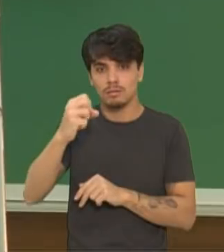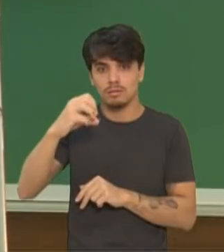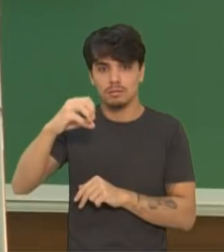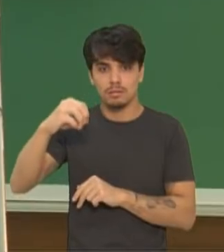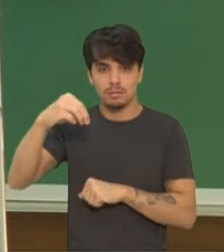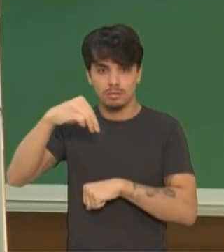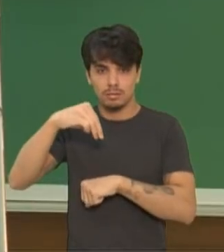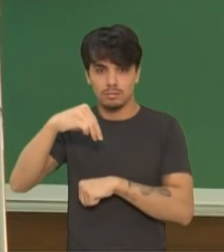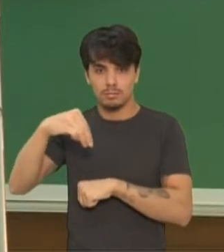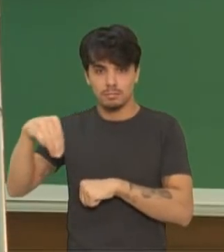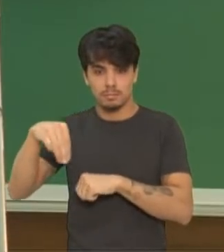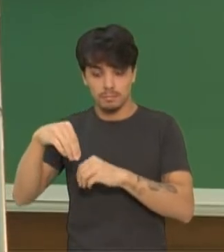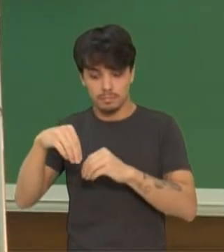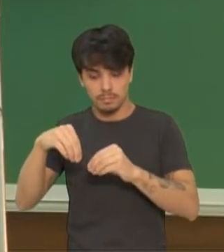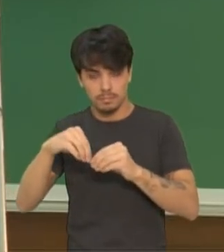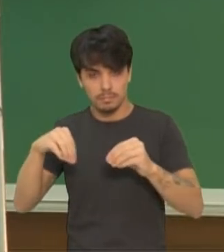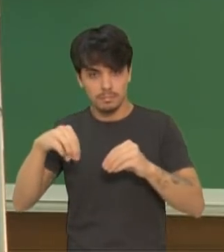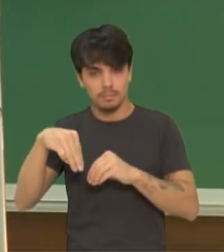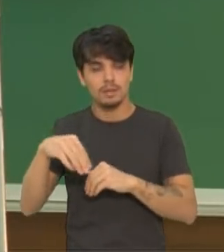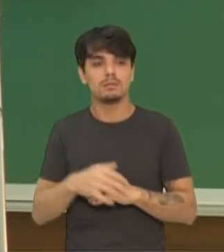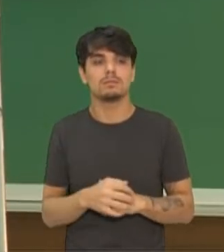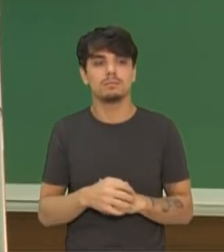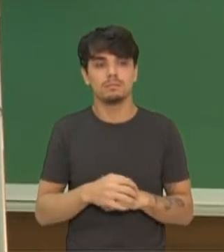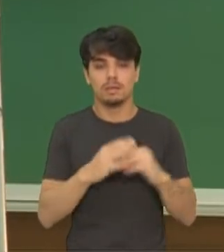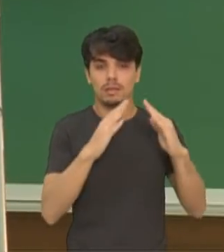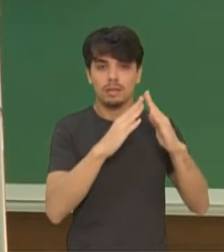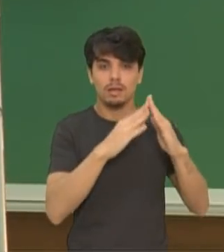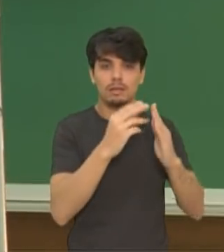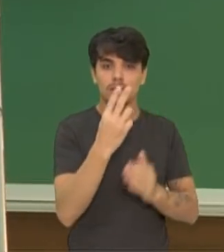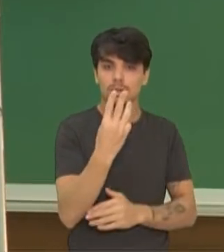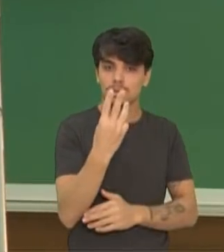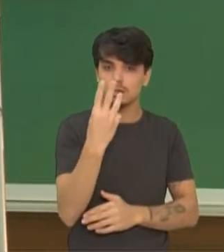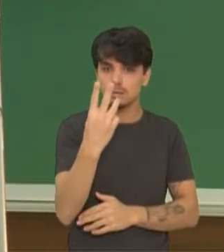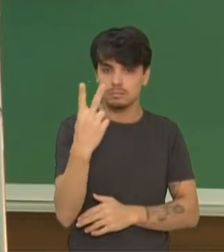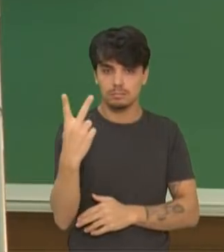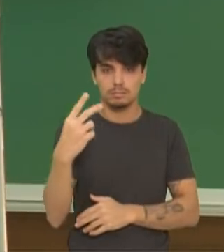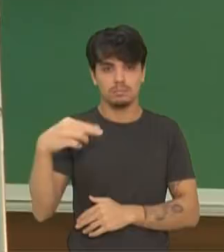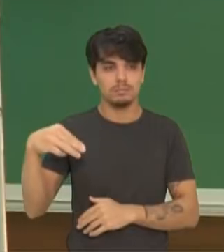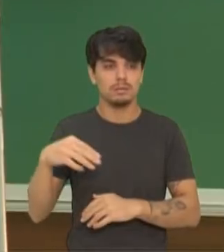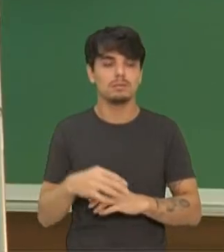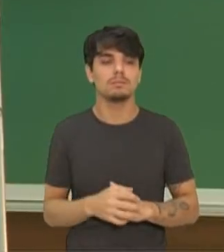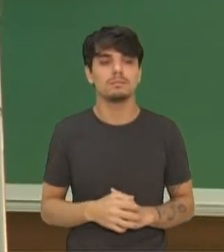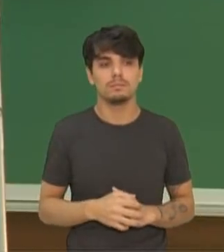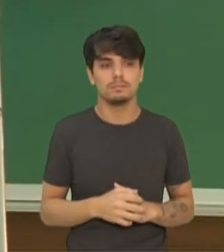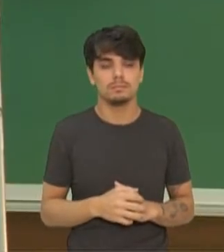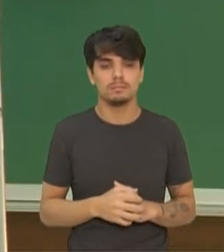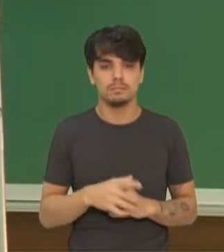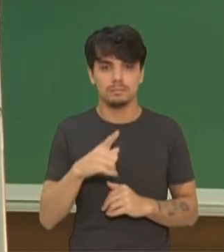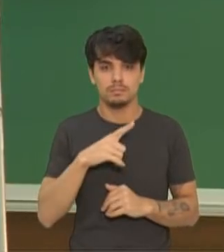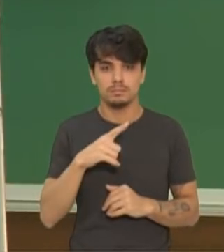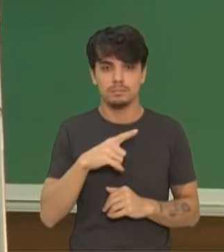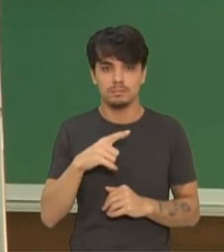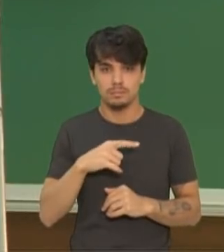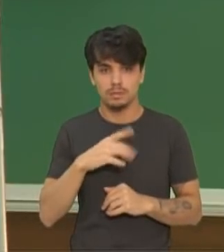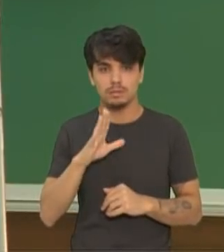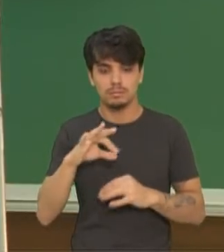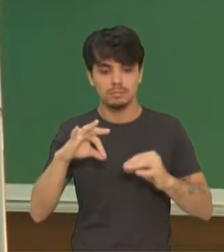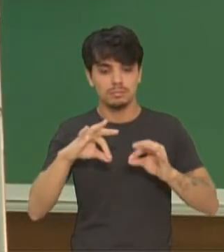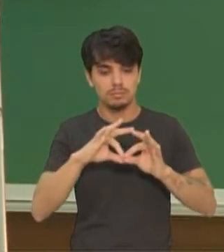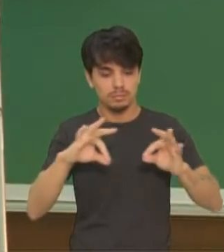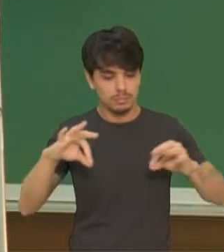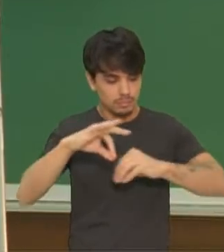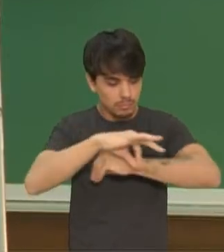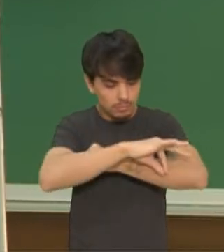metros e da casa é 32 metros. Então, nós temos as dimensões do terreno e